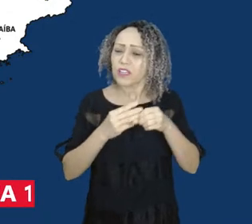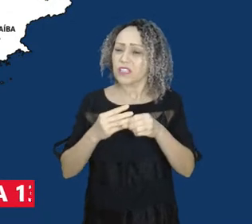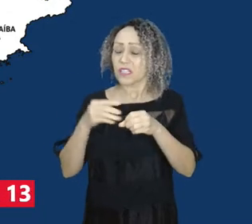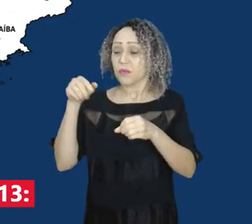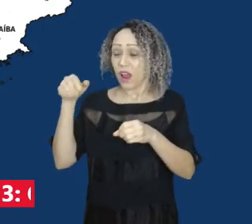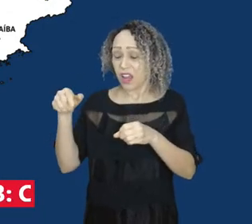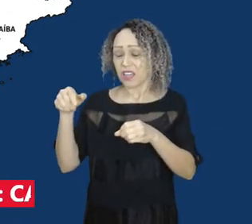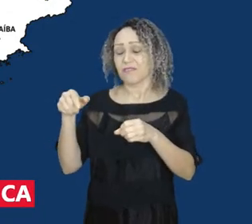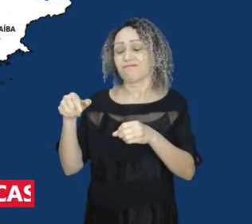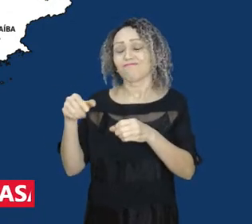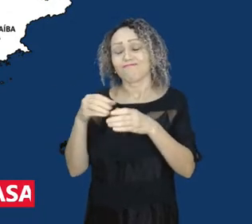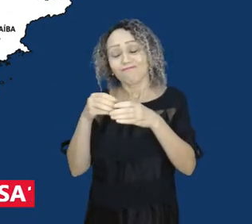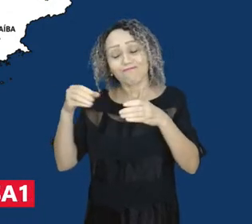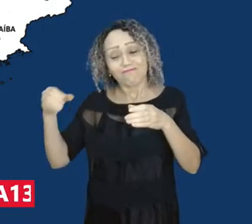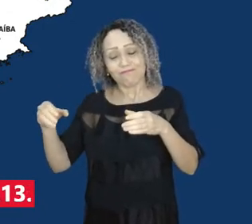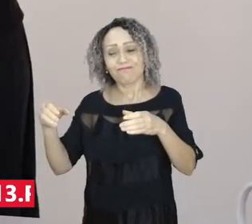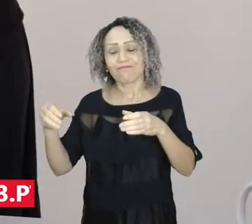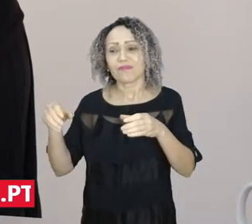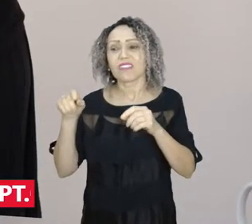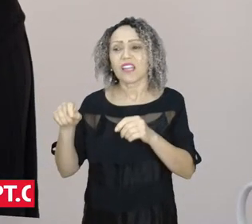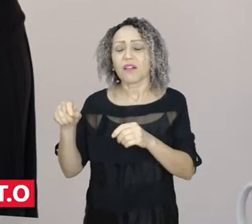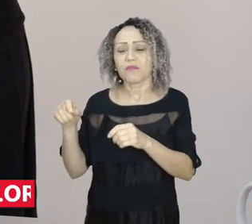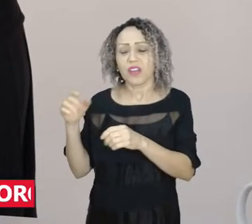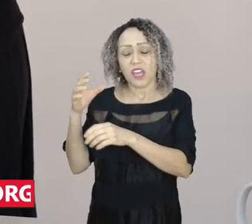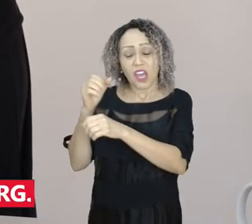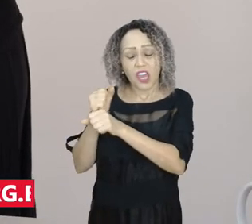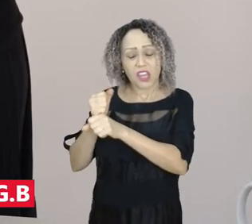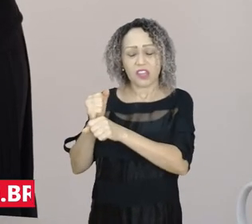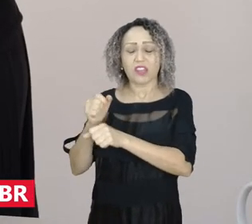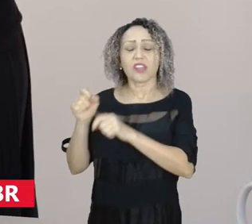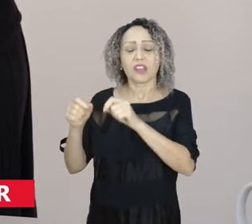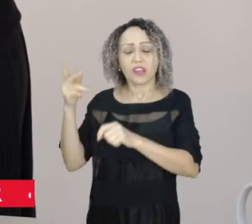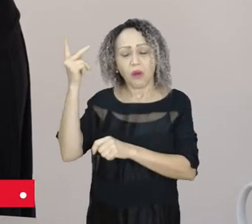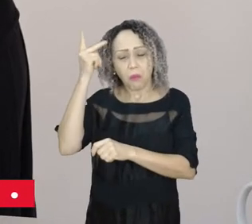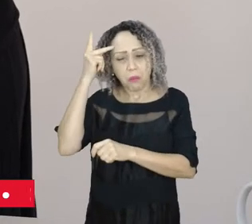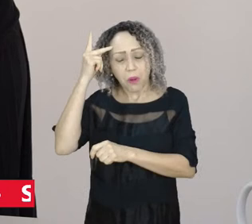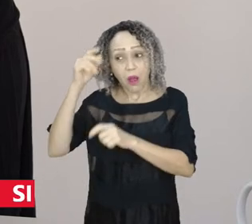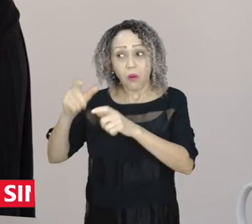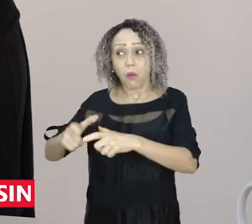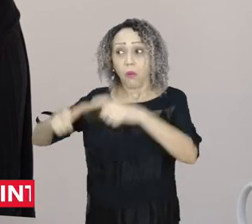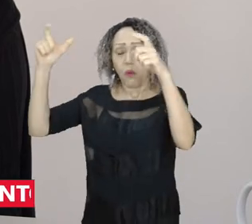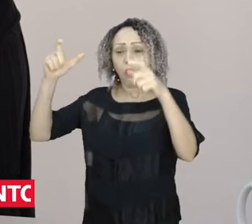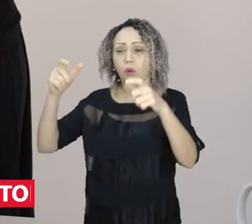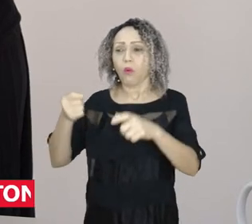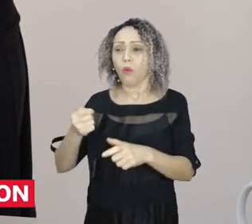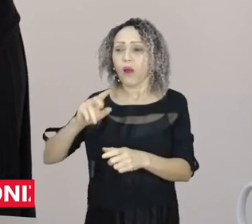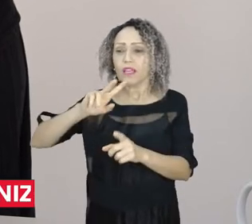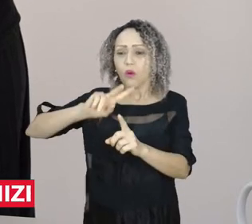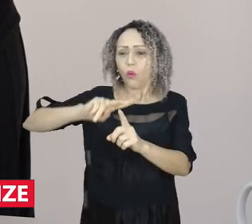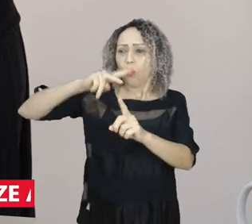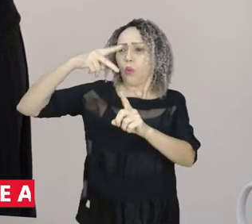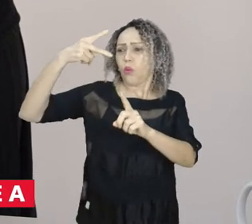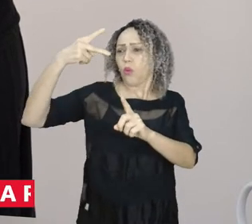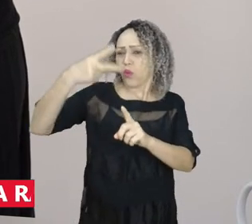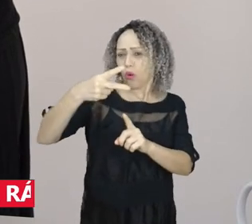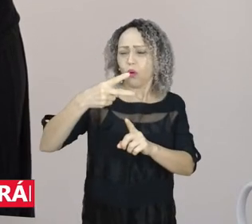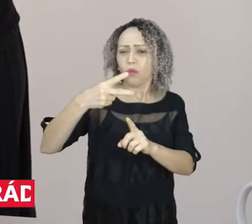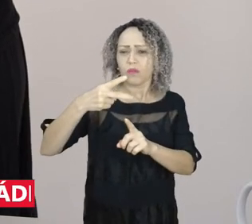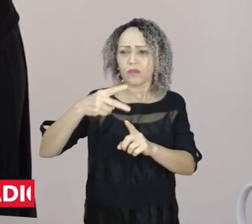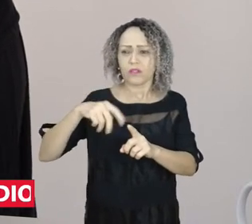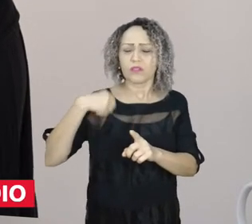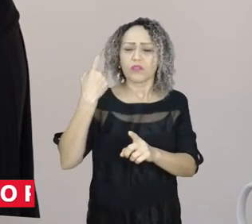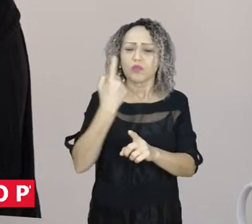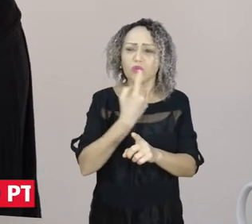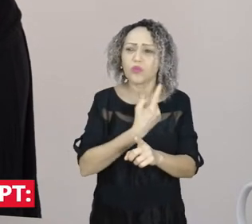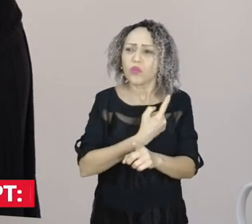9.314.259 milhões de eleitores só em São Paulo. Detalhe, esse é quase o dobro, tá? O dobro do nosso